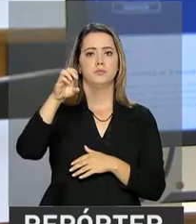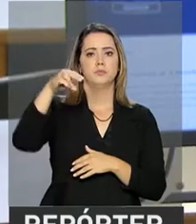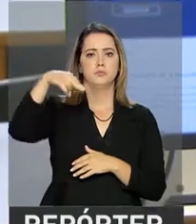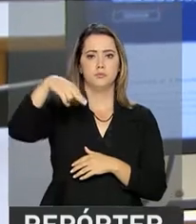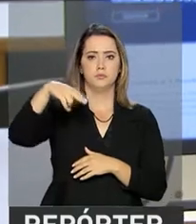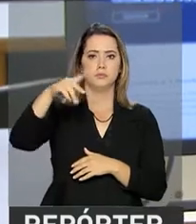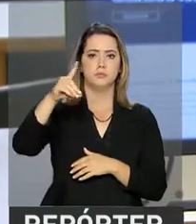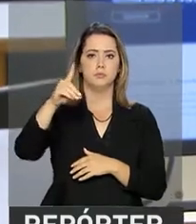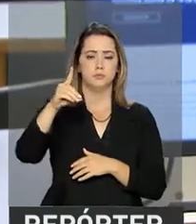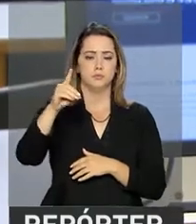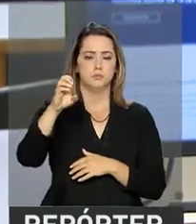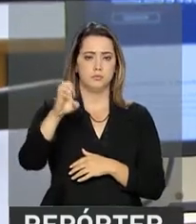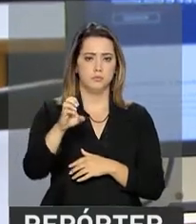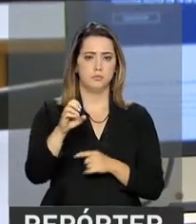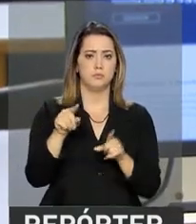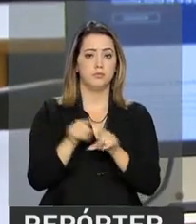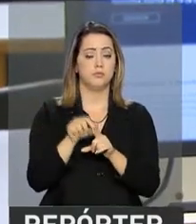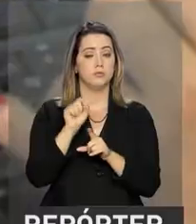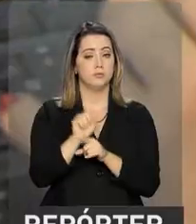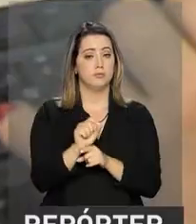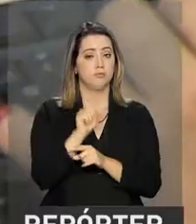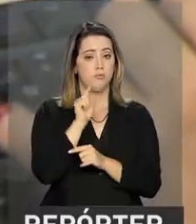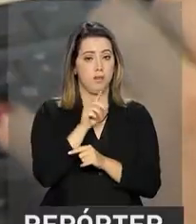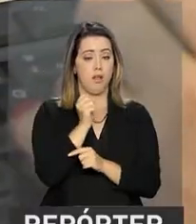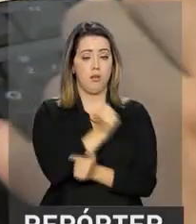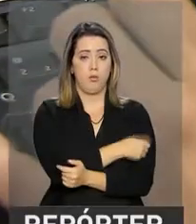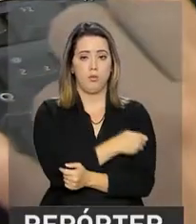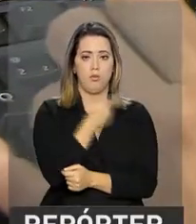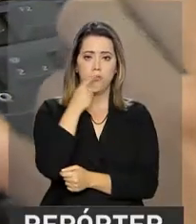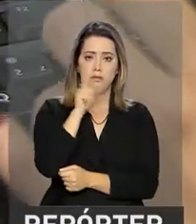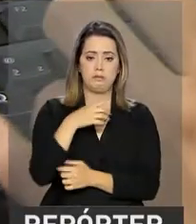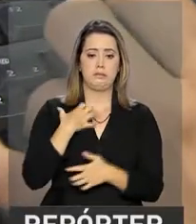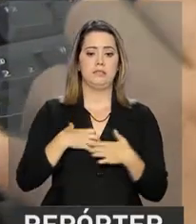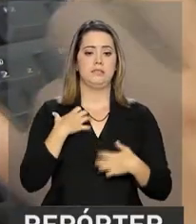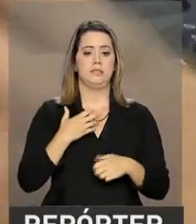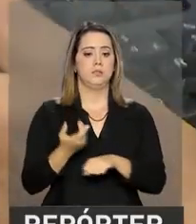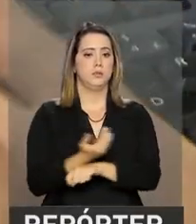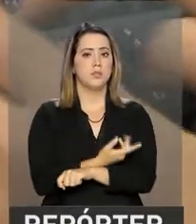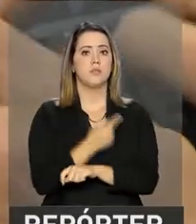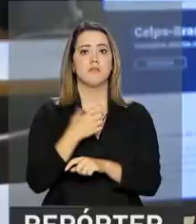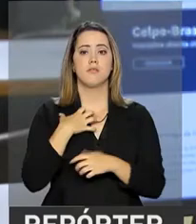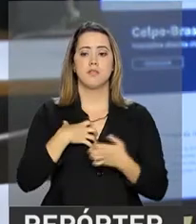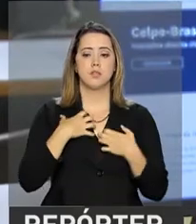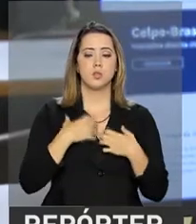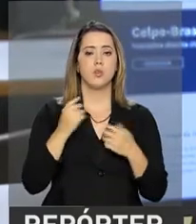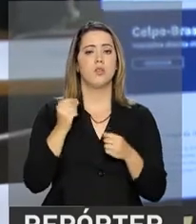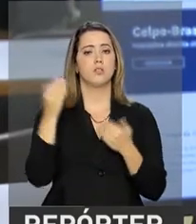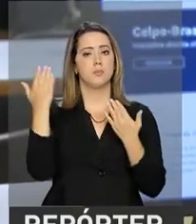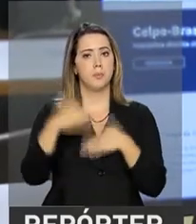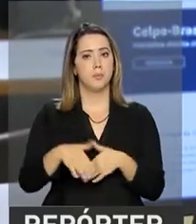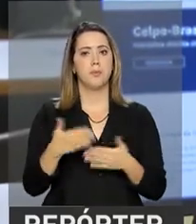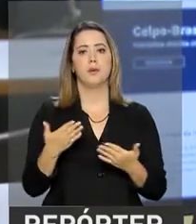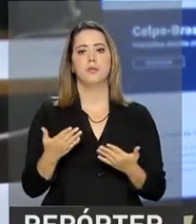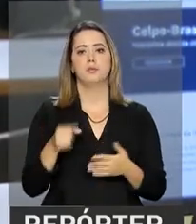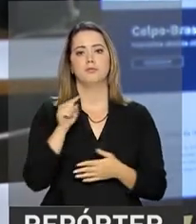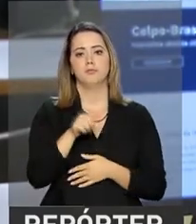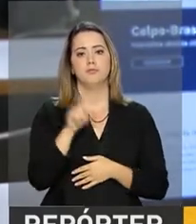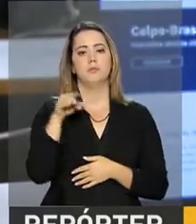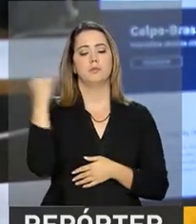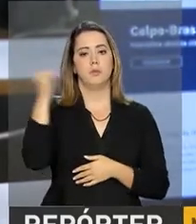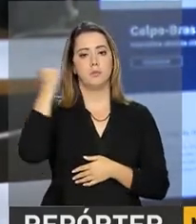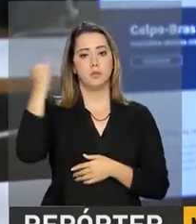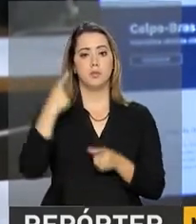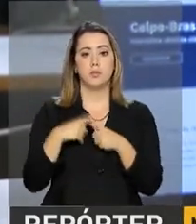de Desempenho de Estudantes, o ENAD. A estudante conta que está ansiosa para fazer a prova. Para mim ela é bastante